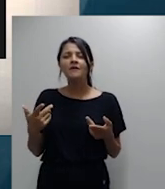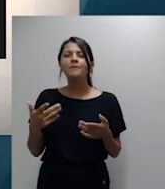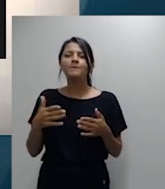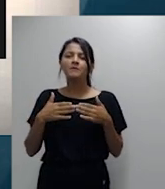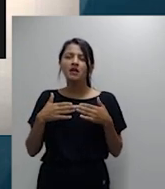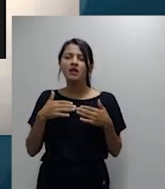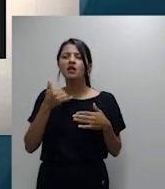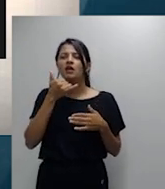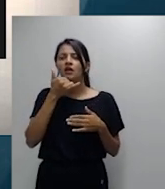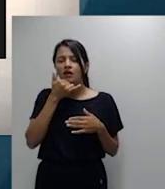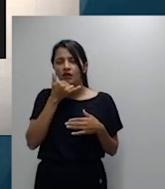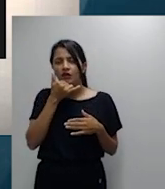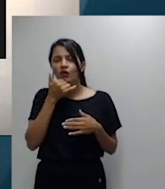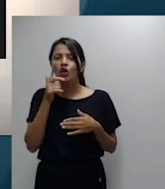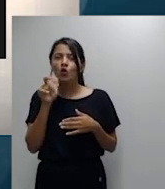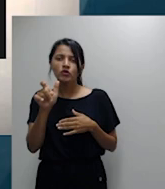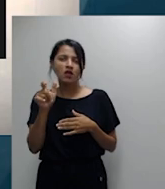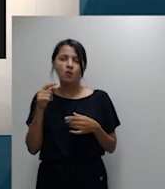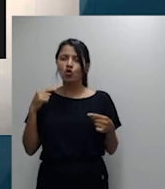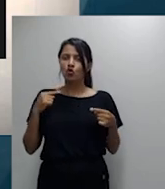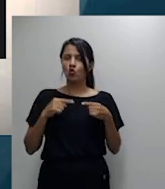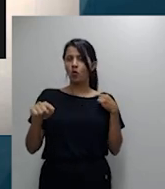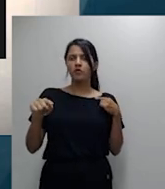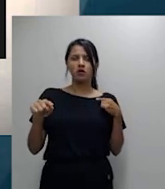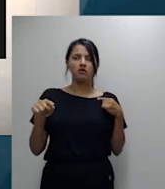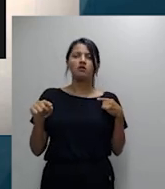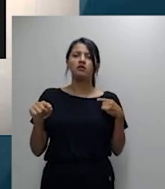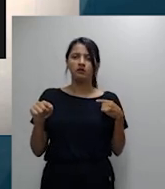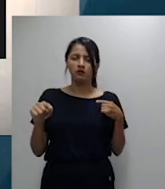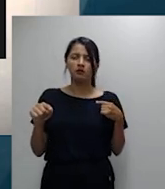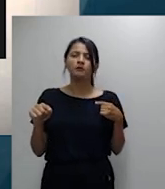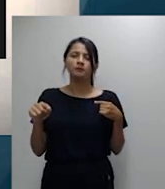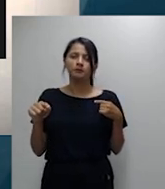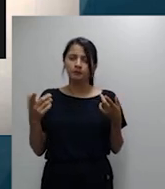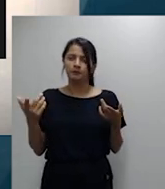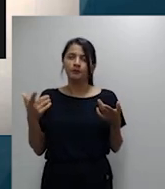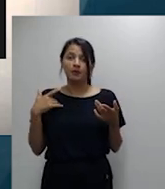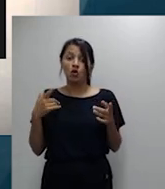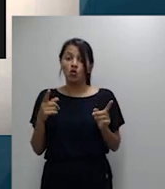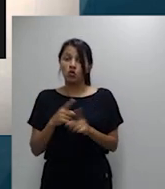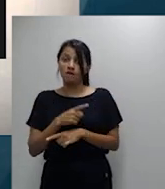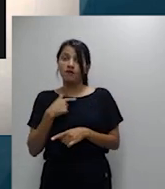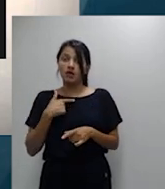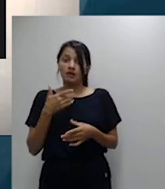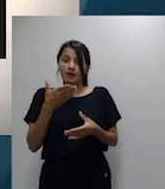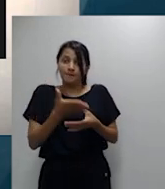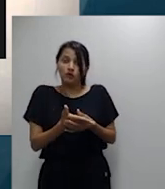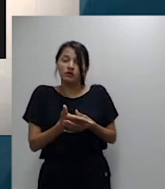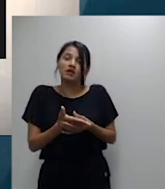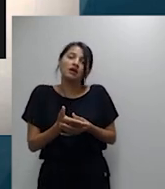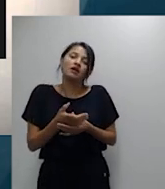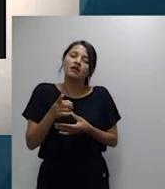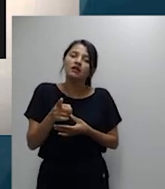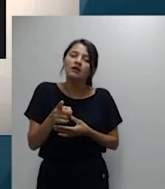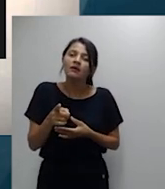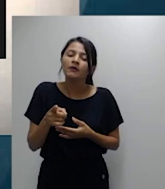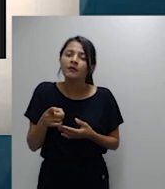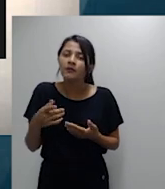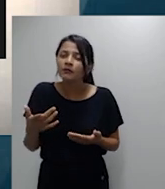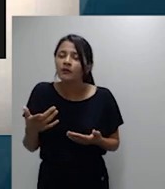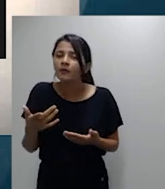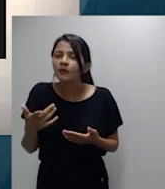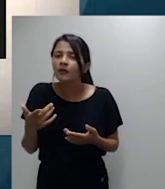devemos ter indevido em controvérsia nos autos o recorrente ele vai